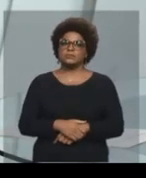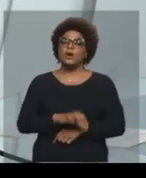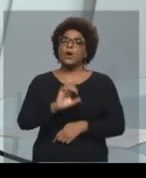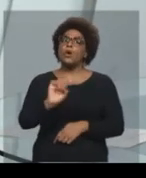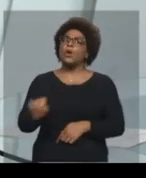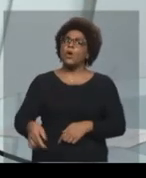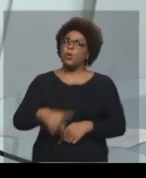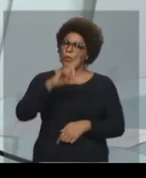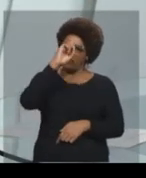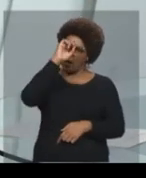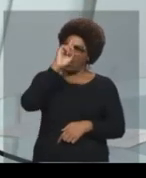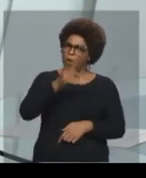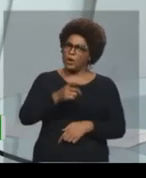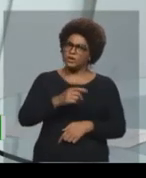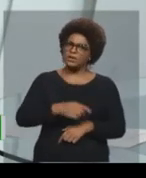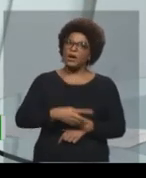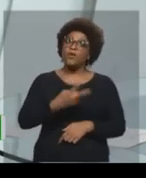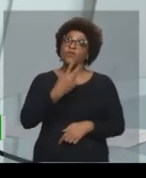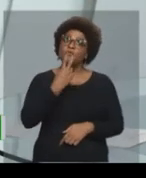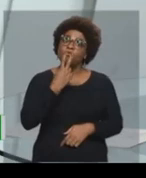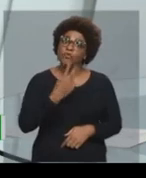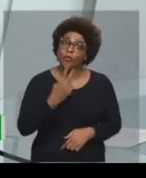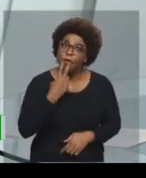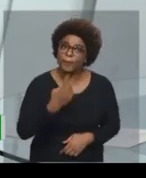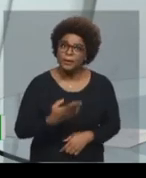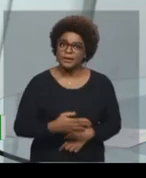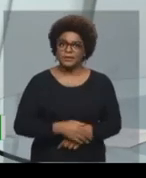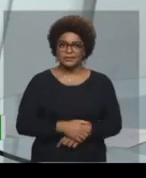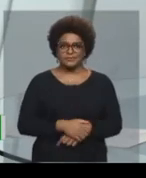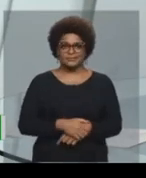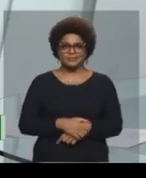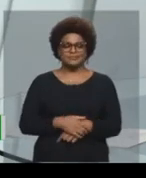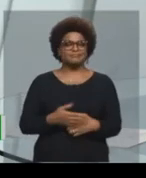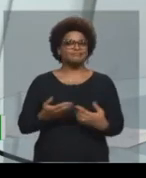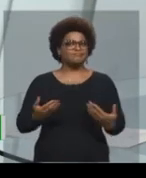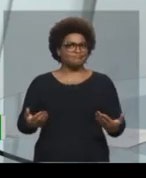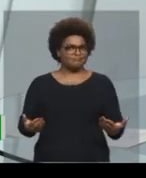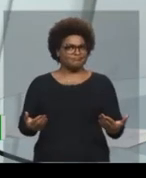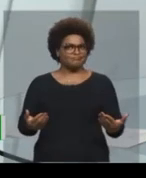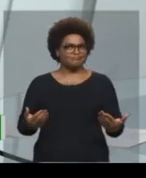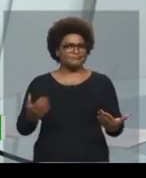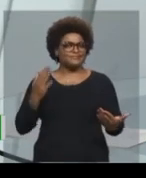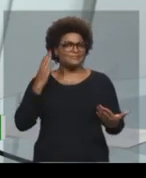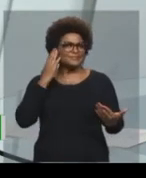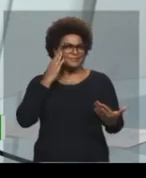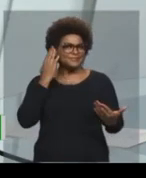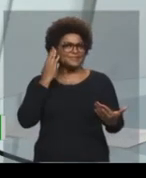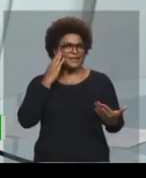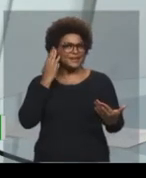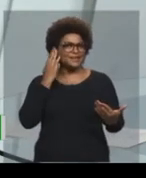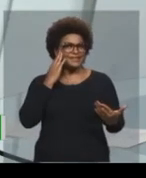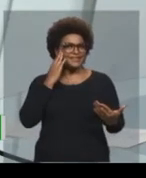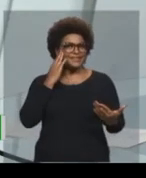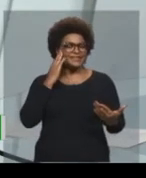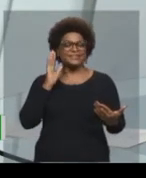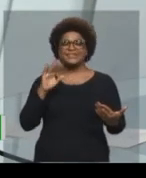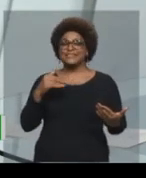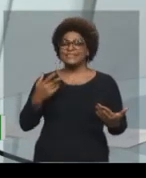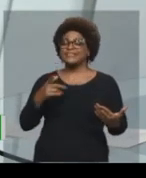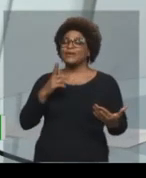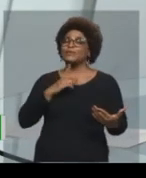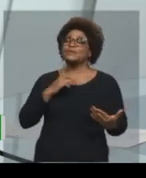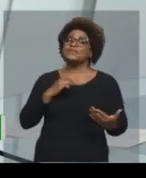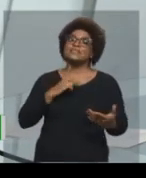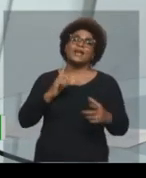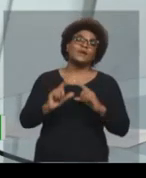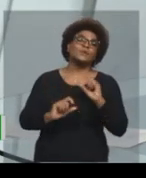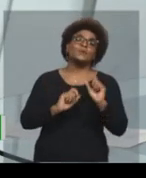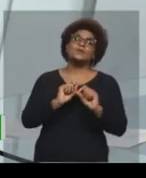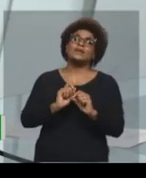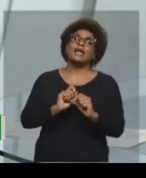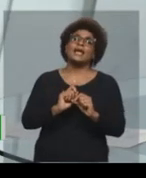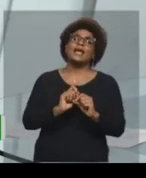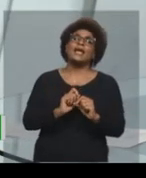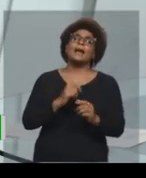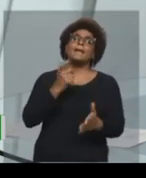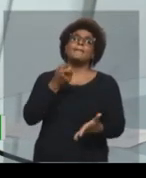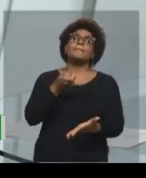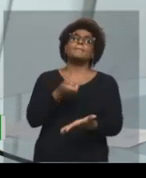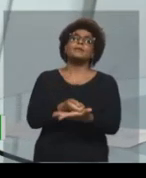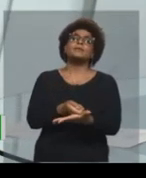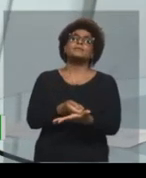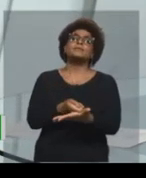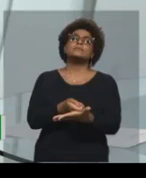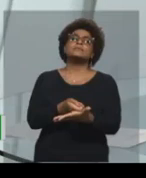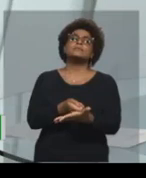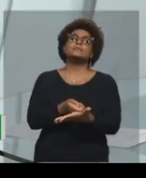é uma ordem, não fume, tá? Então, nós temos aí essa questão do imperativo. É